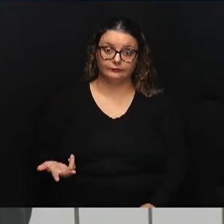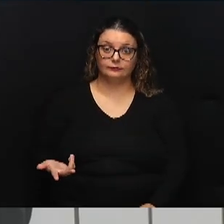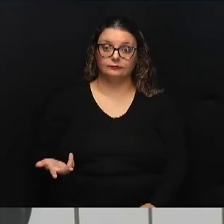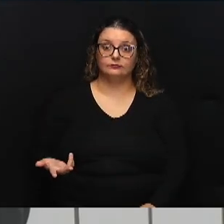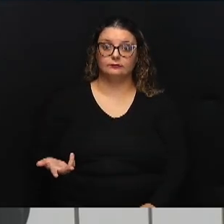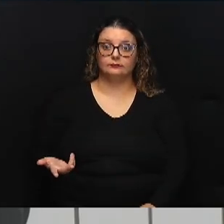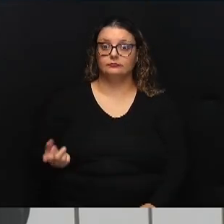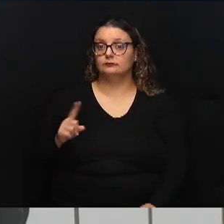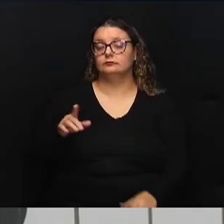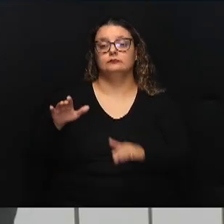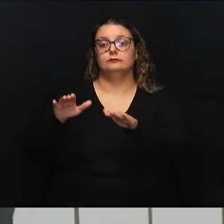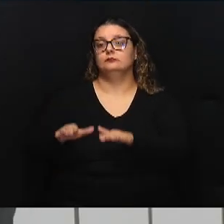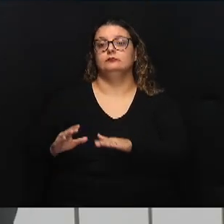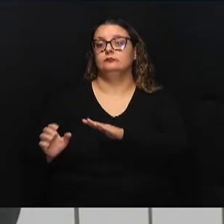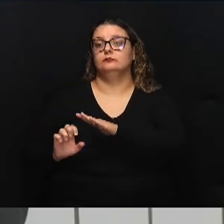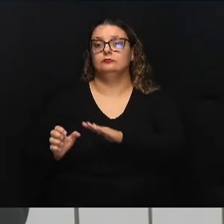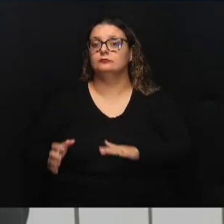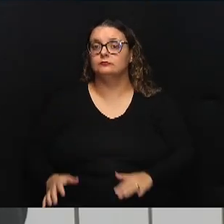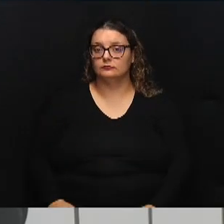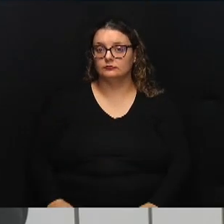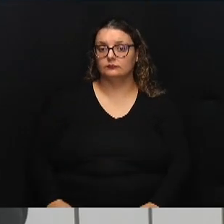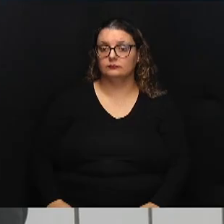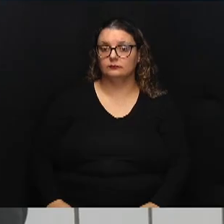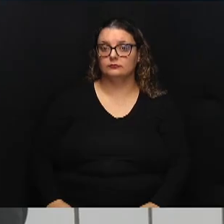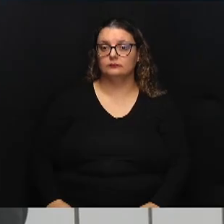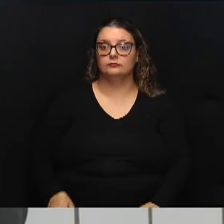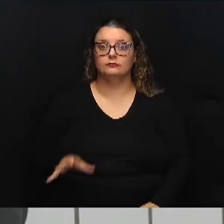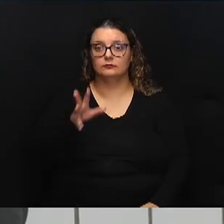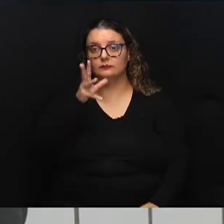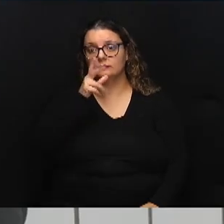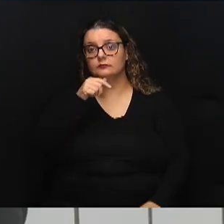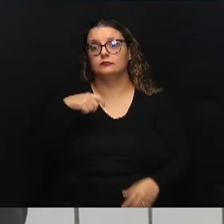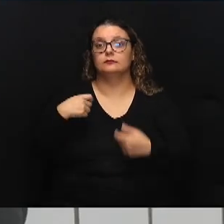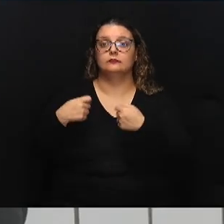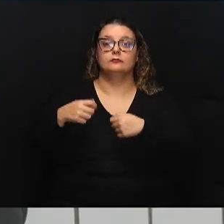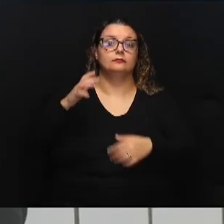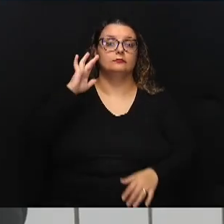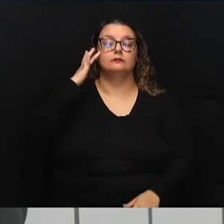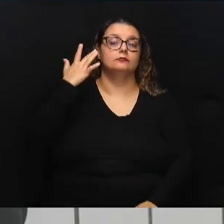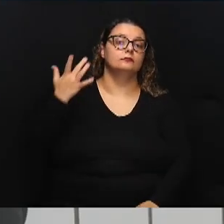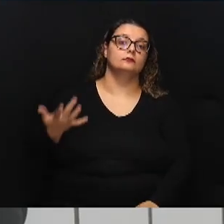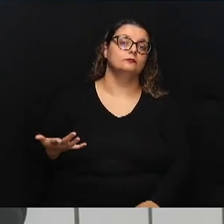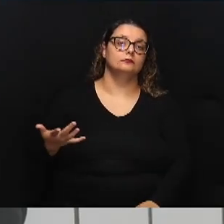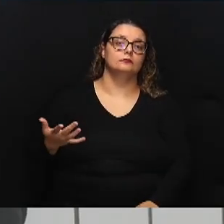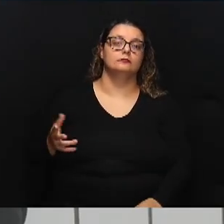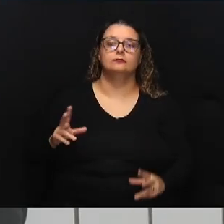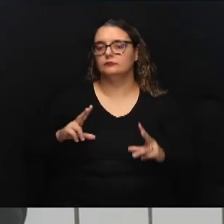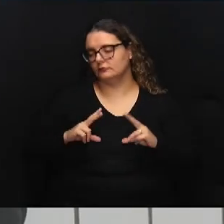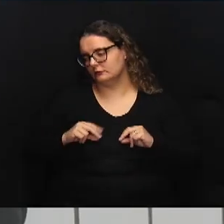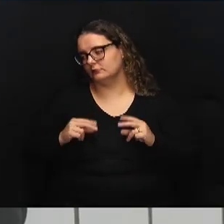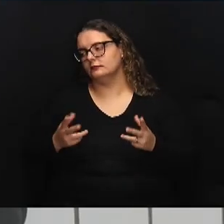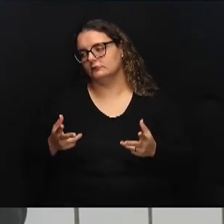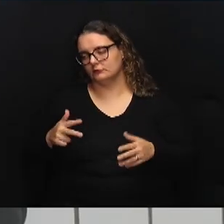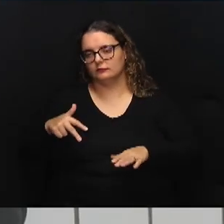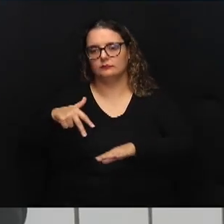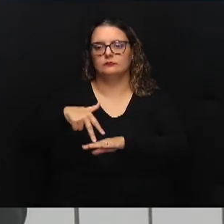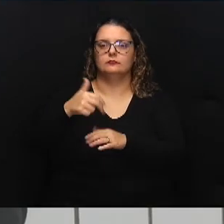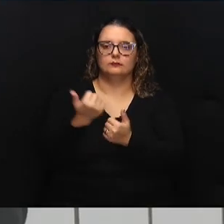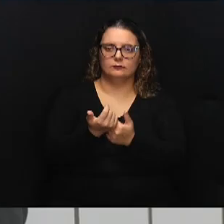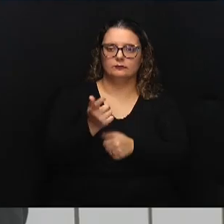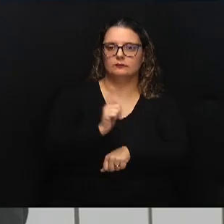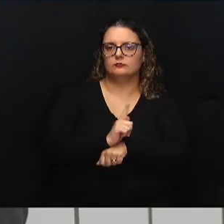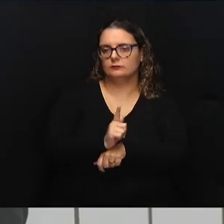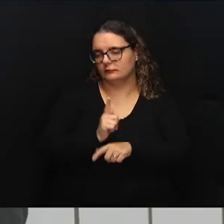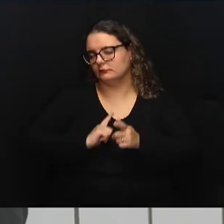não fica na empresa para demorar o tempo que ele acha que merece ocupar o cargo de gerente,